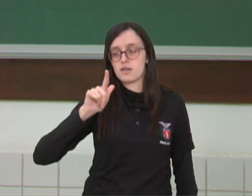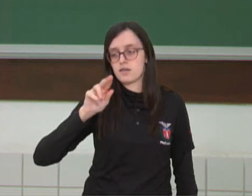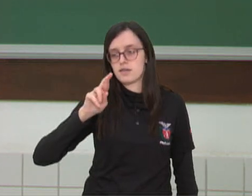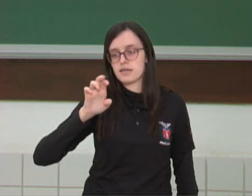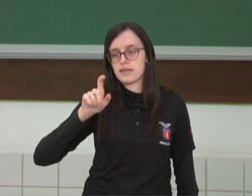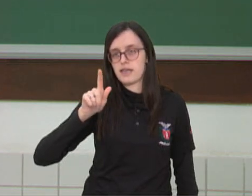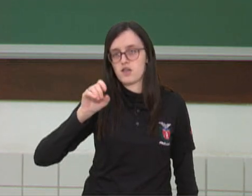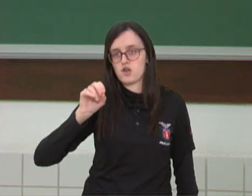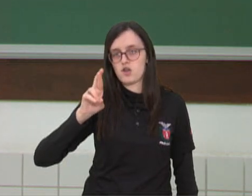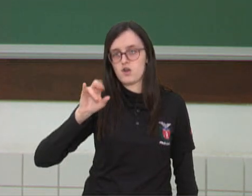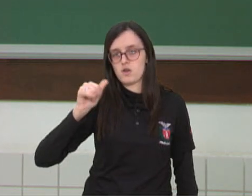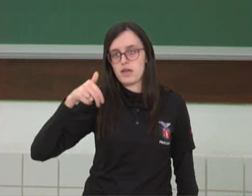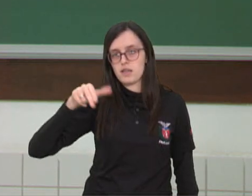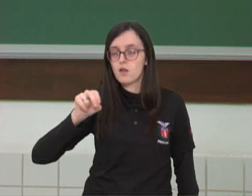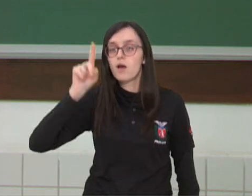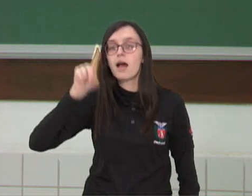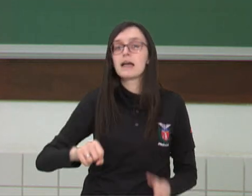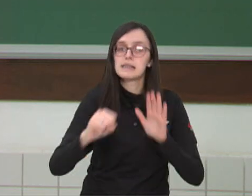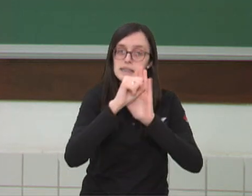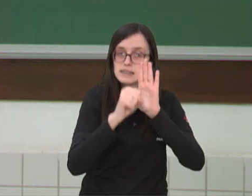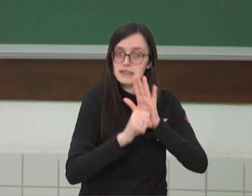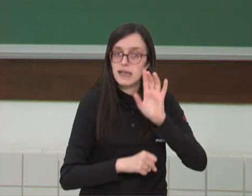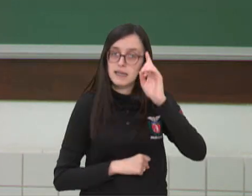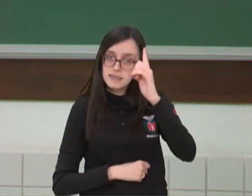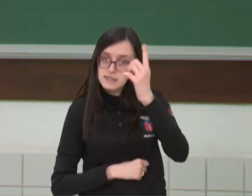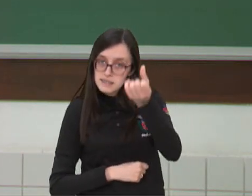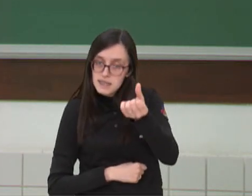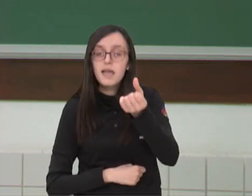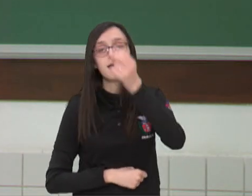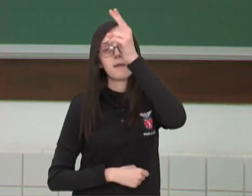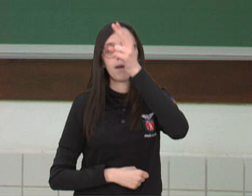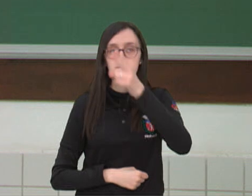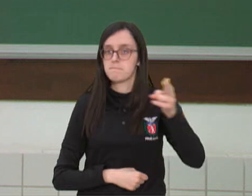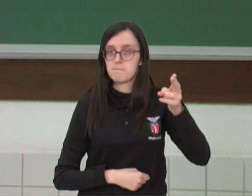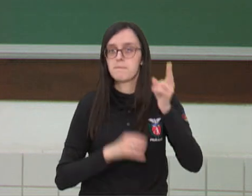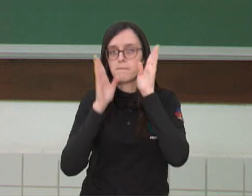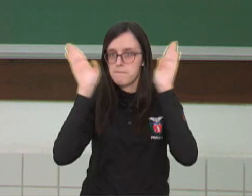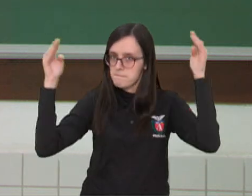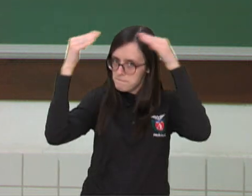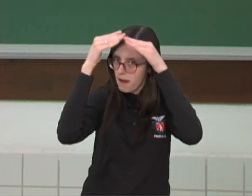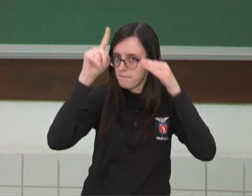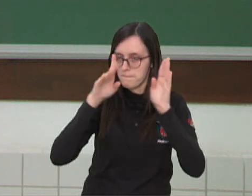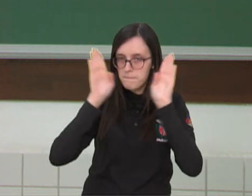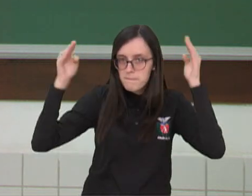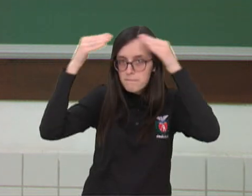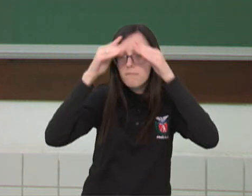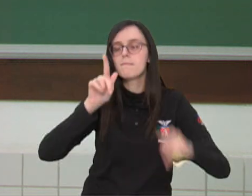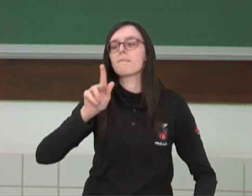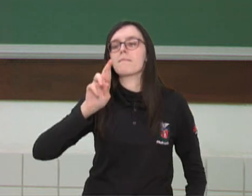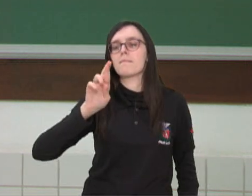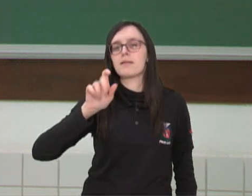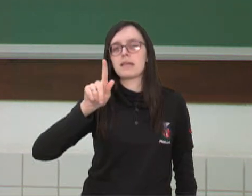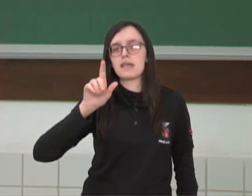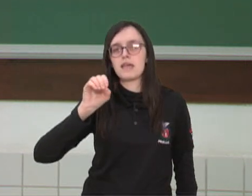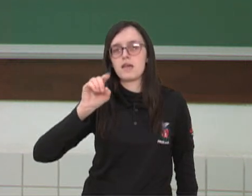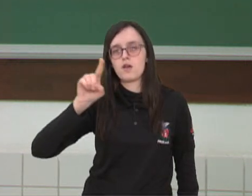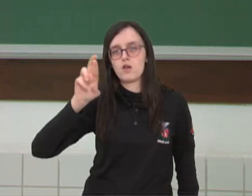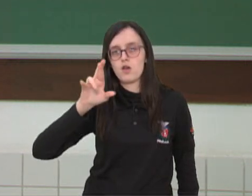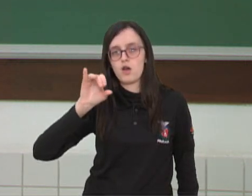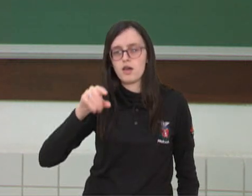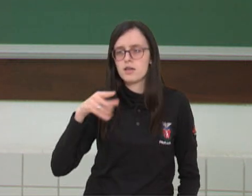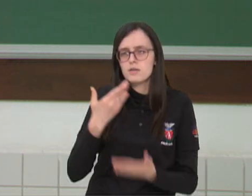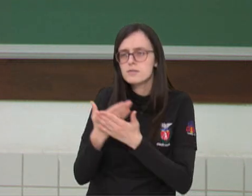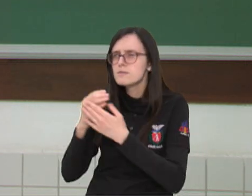gregoriano, instituído lá no século XVI pelo Papa Gregório, que ele, através de estudos de